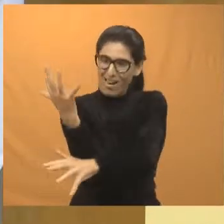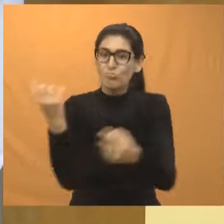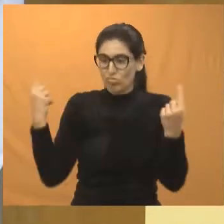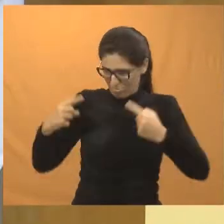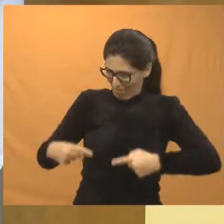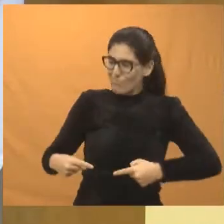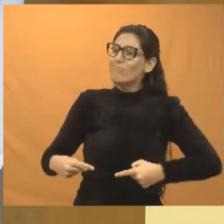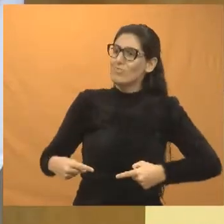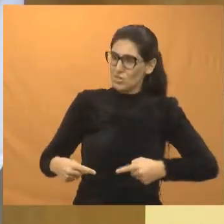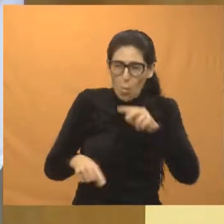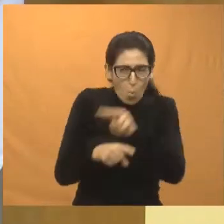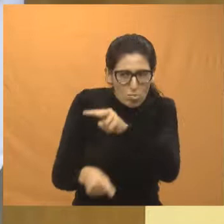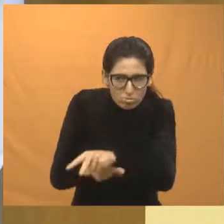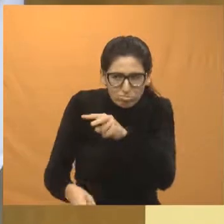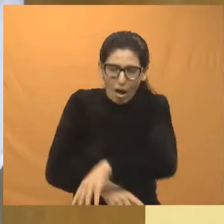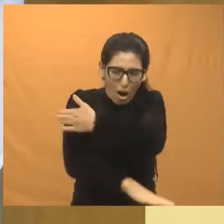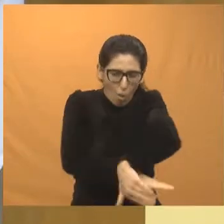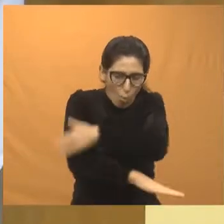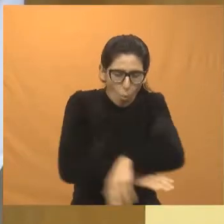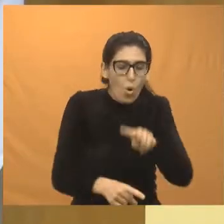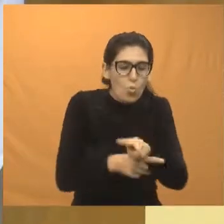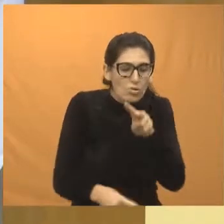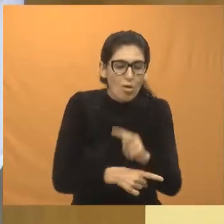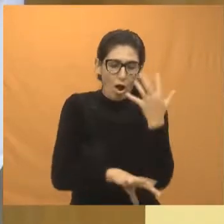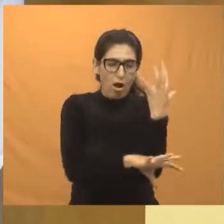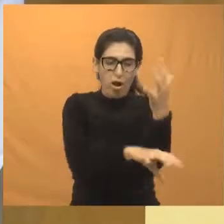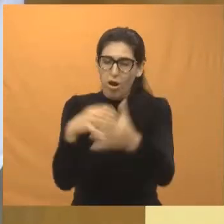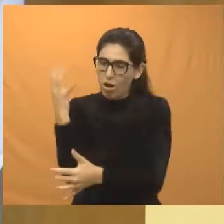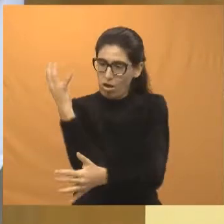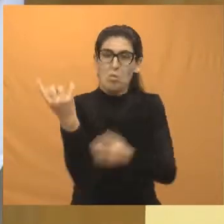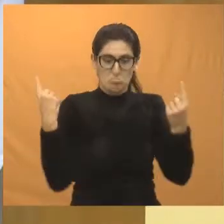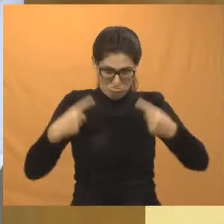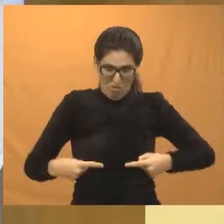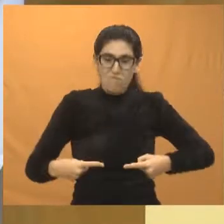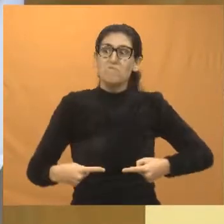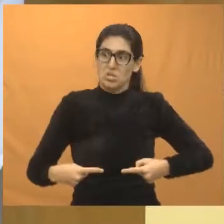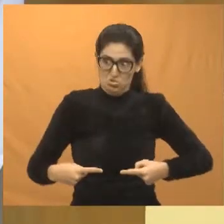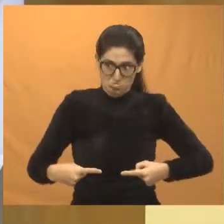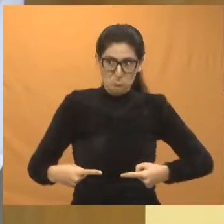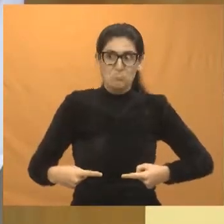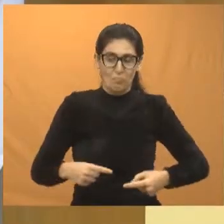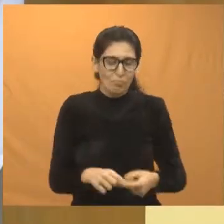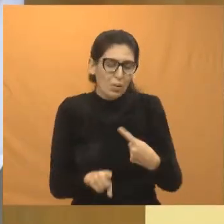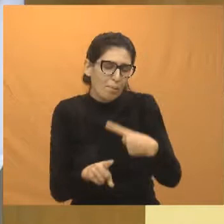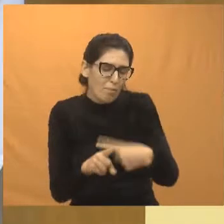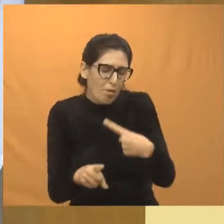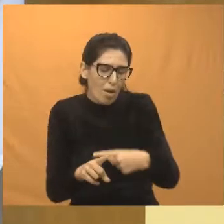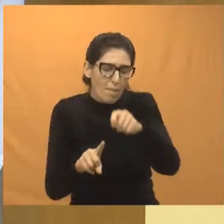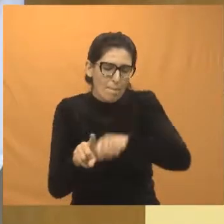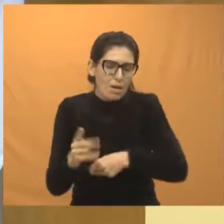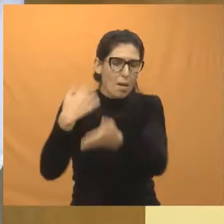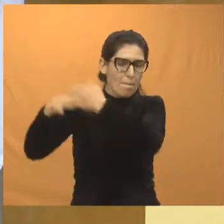Pires, porque nós votamos há uns meses atrás na formação